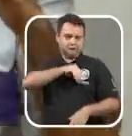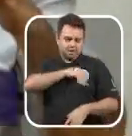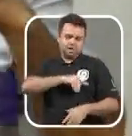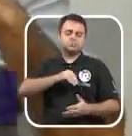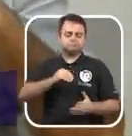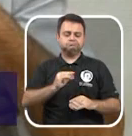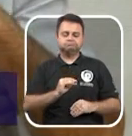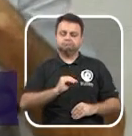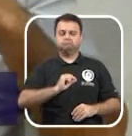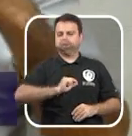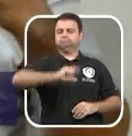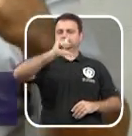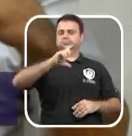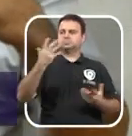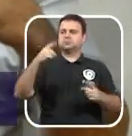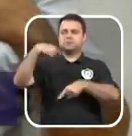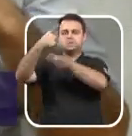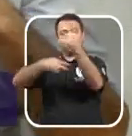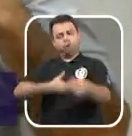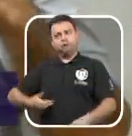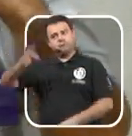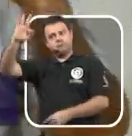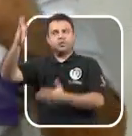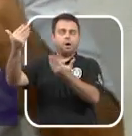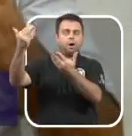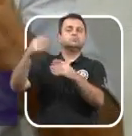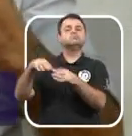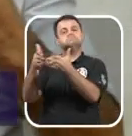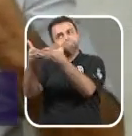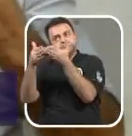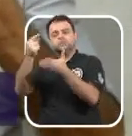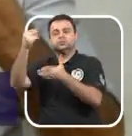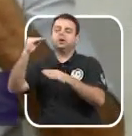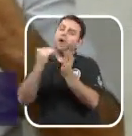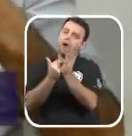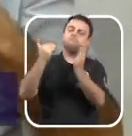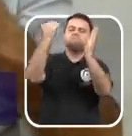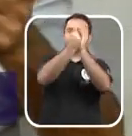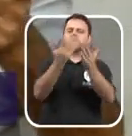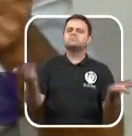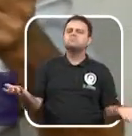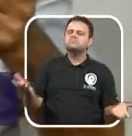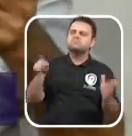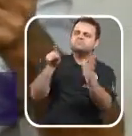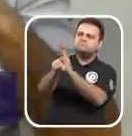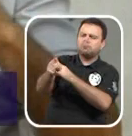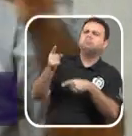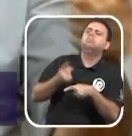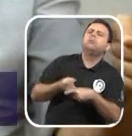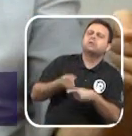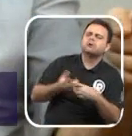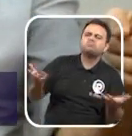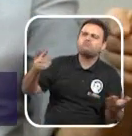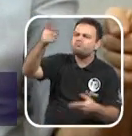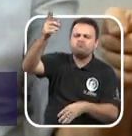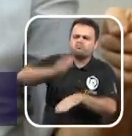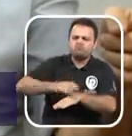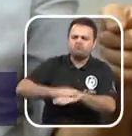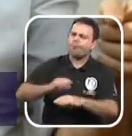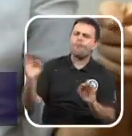federal. Por isso que nós temos audiência. Por que eles não fizeram isso? Que pode ser que eles estejam errados. Venham a menos